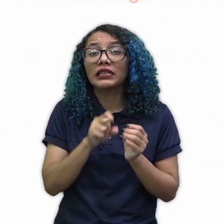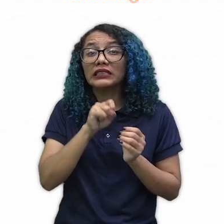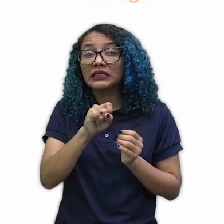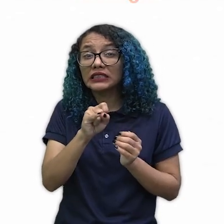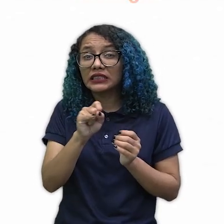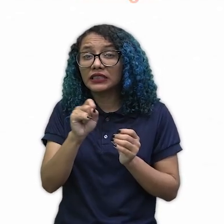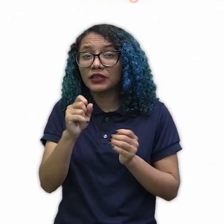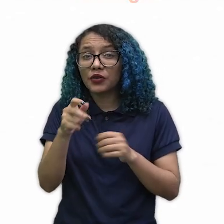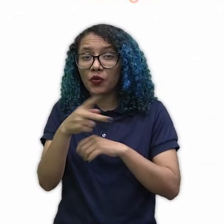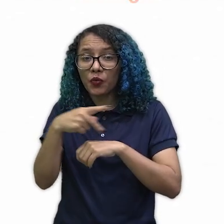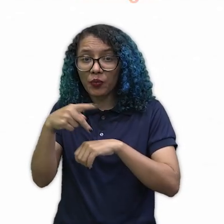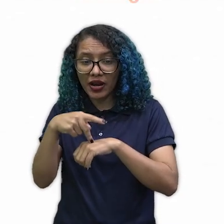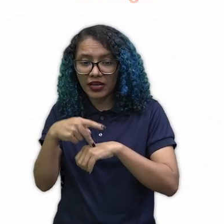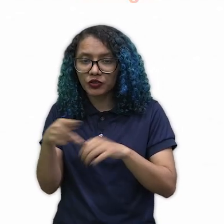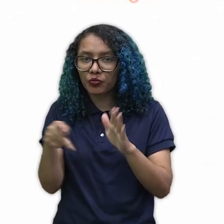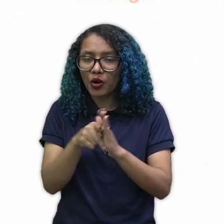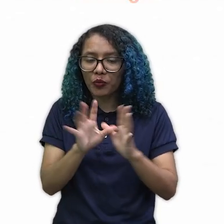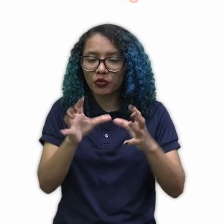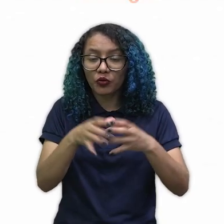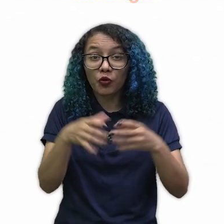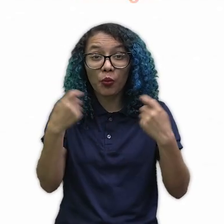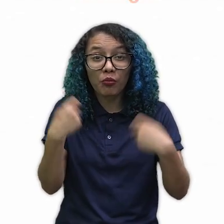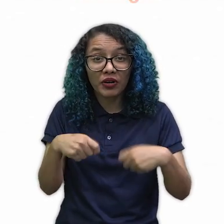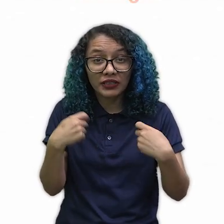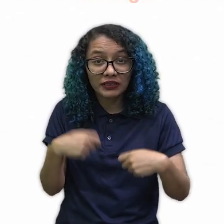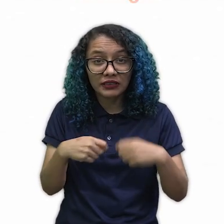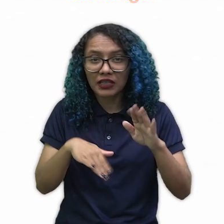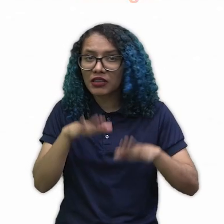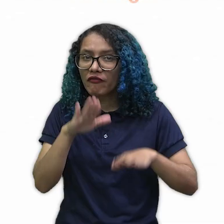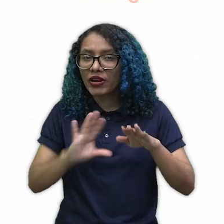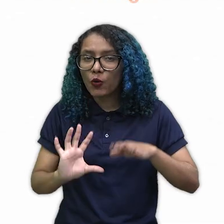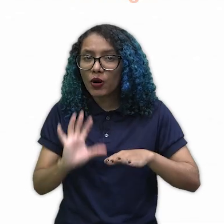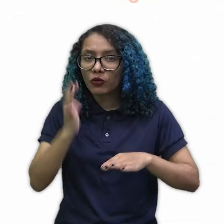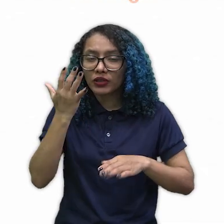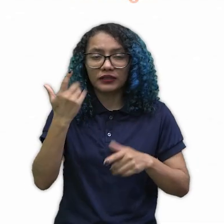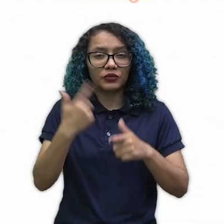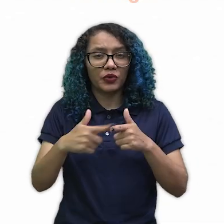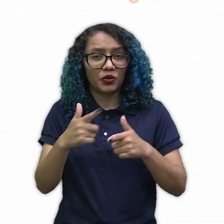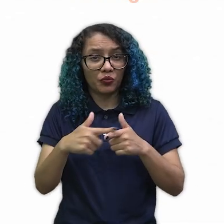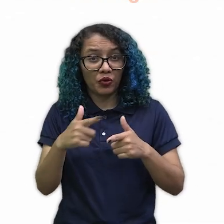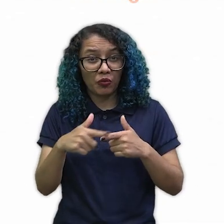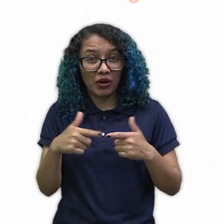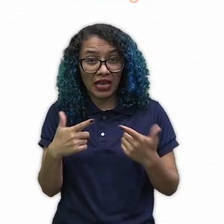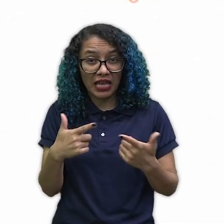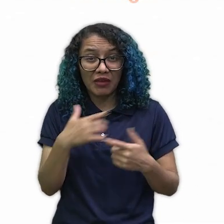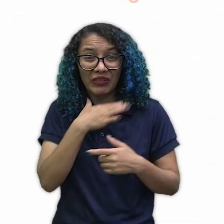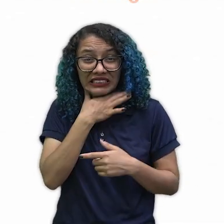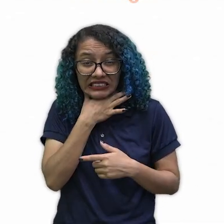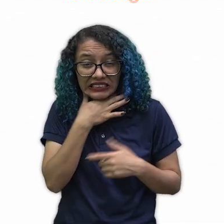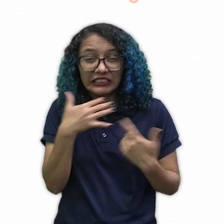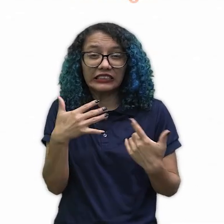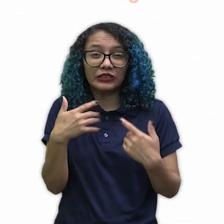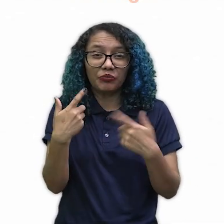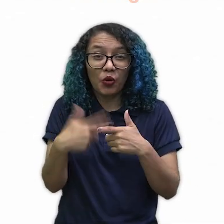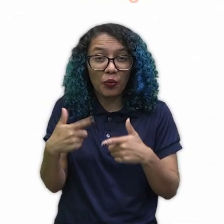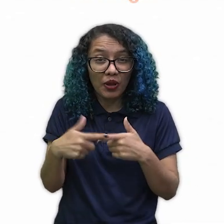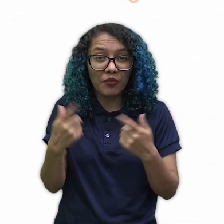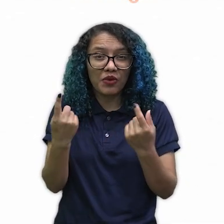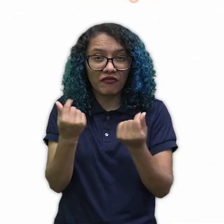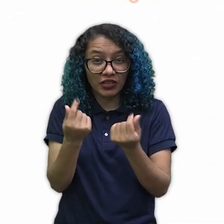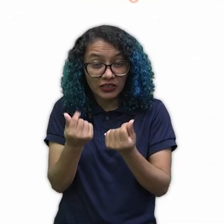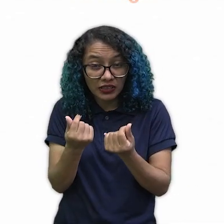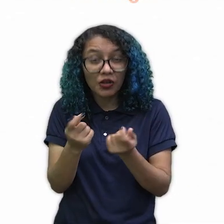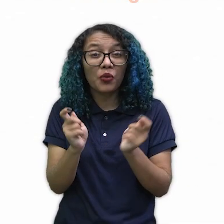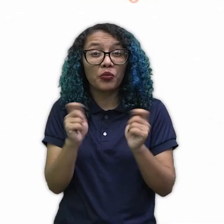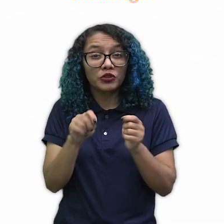países que são membros, né, em situações que podem ocorrer ali em relação a crises financeiras, tá? Então,